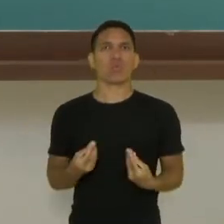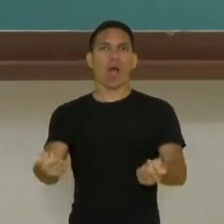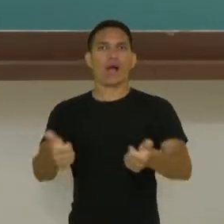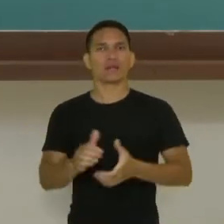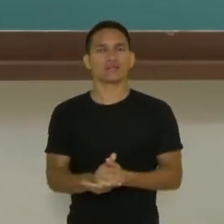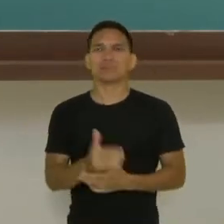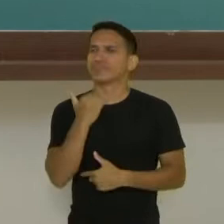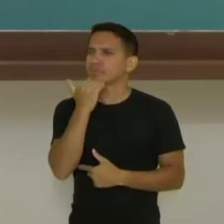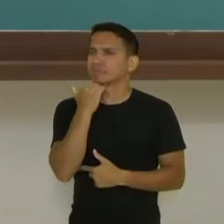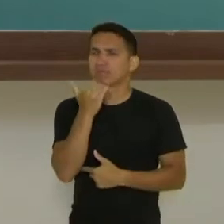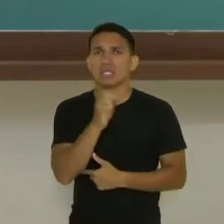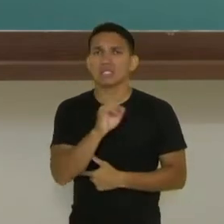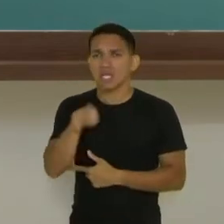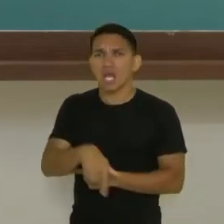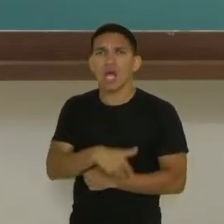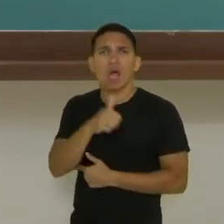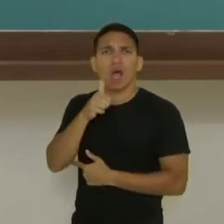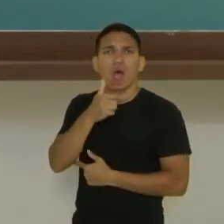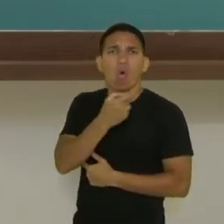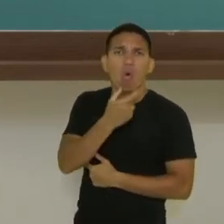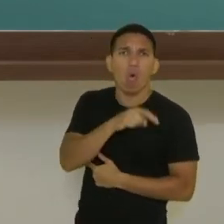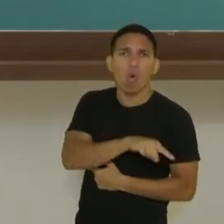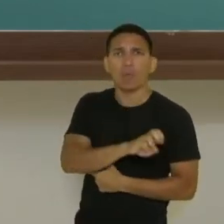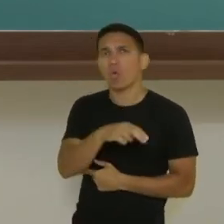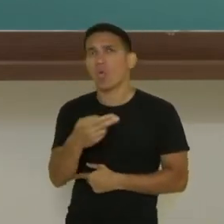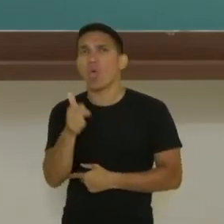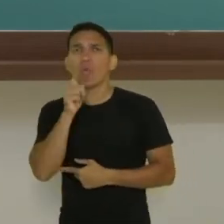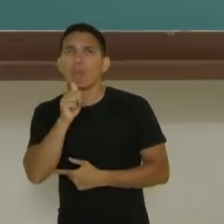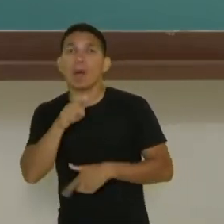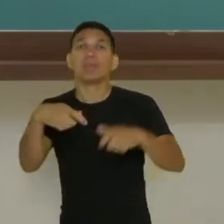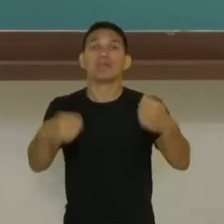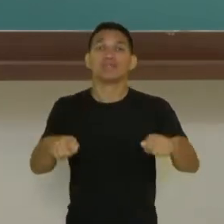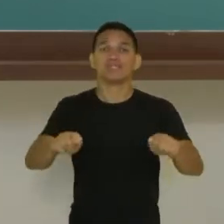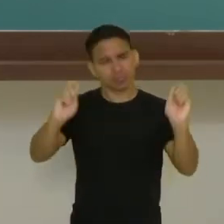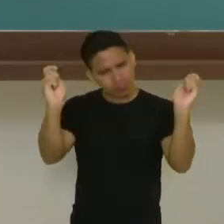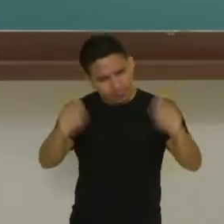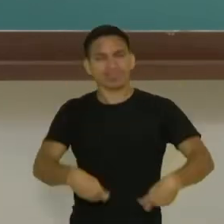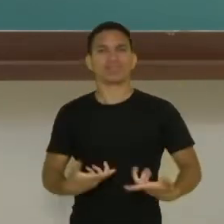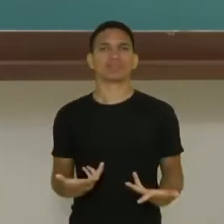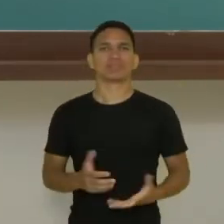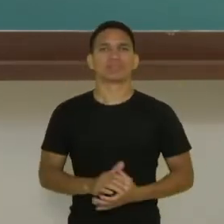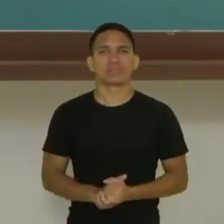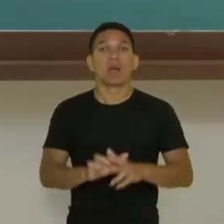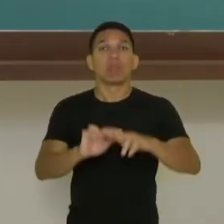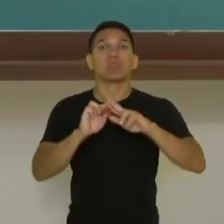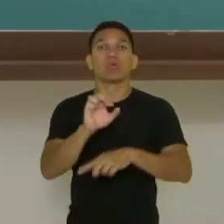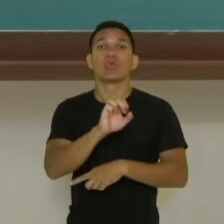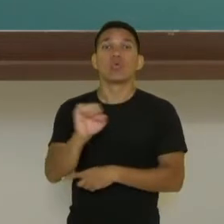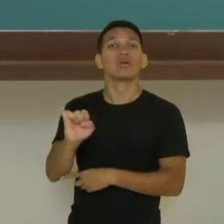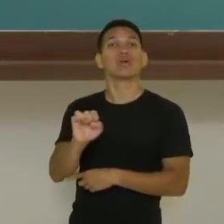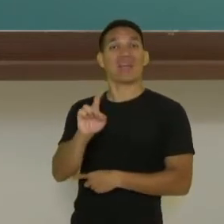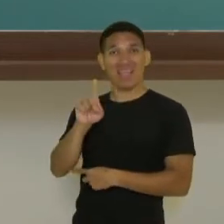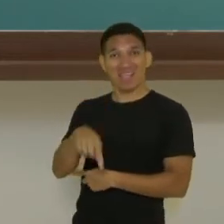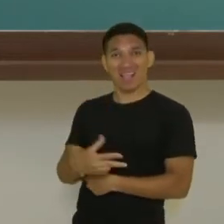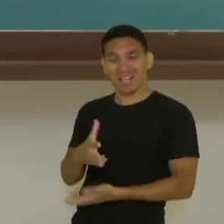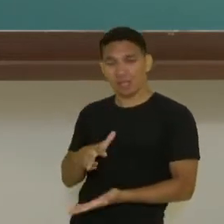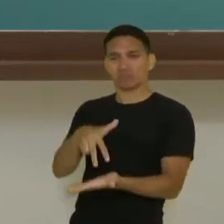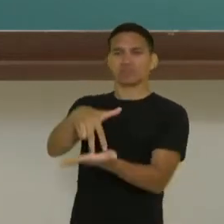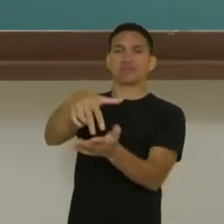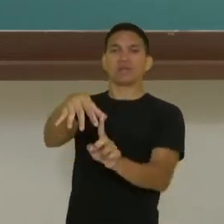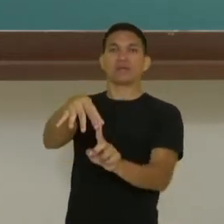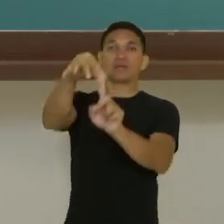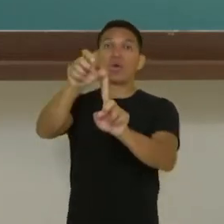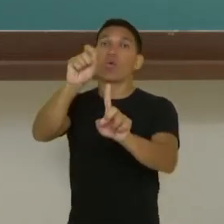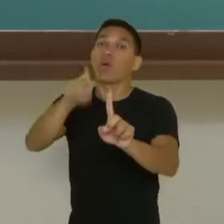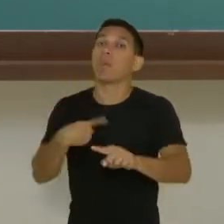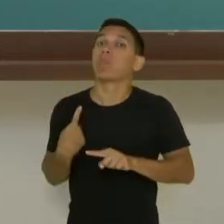um homem ou uma mulher. Ele precisa ser competente. Então, se ele está numa posição de destaque, é porque